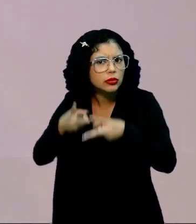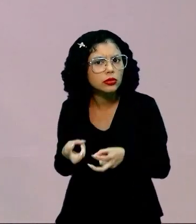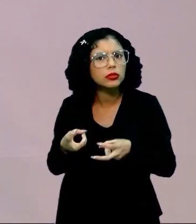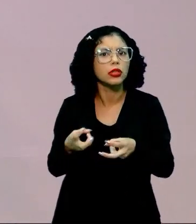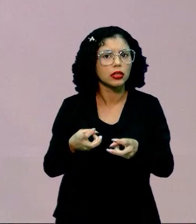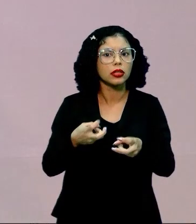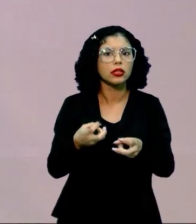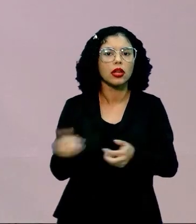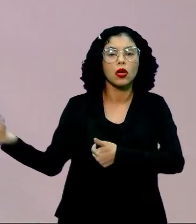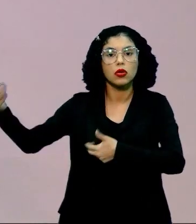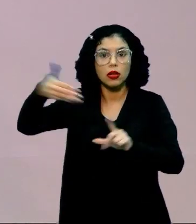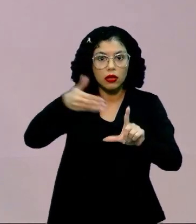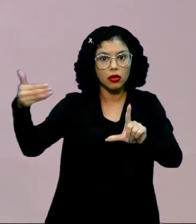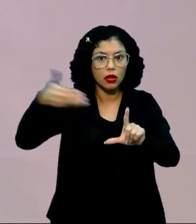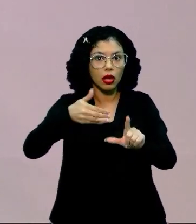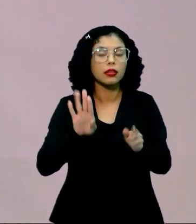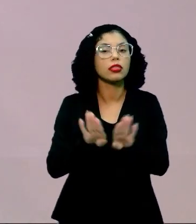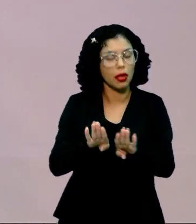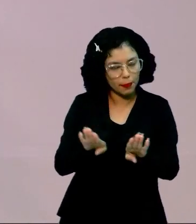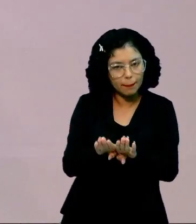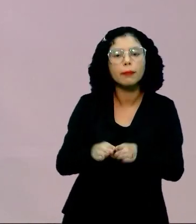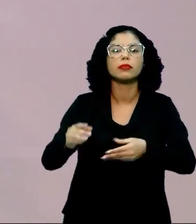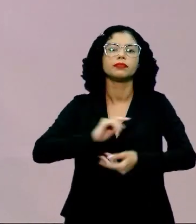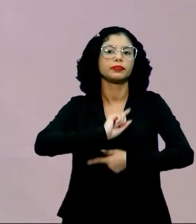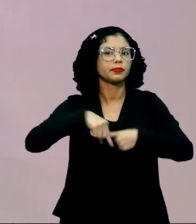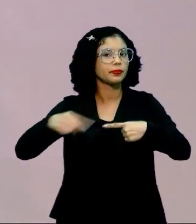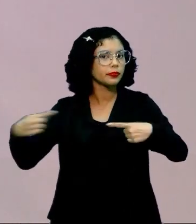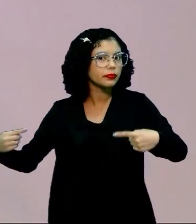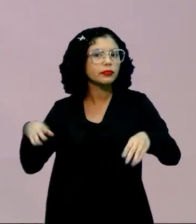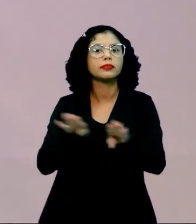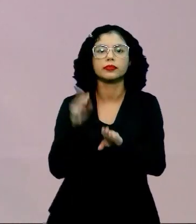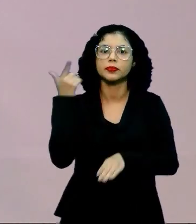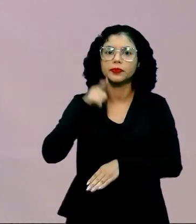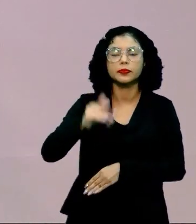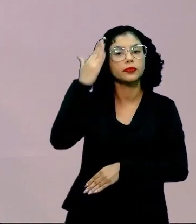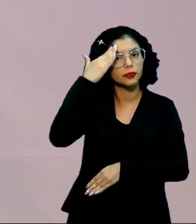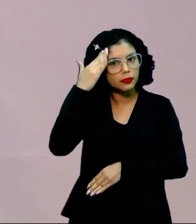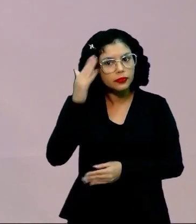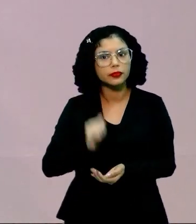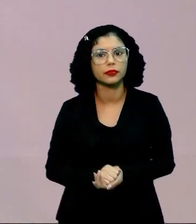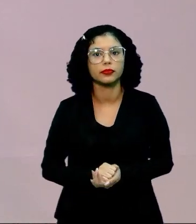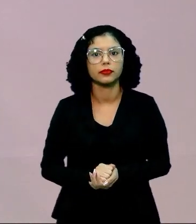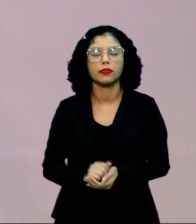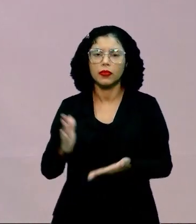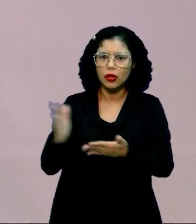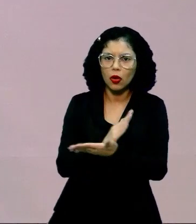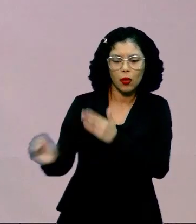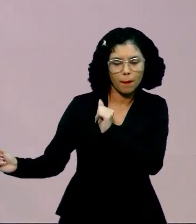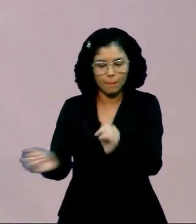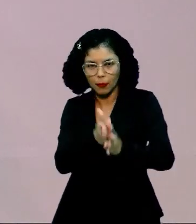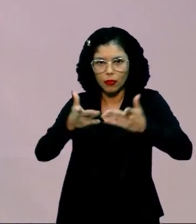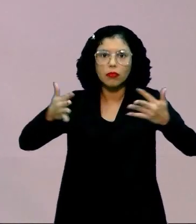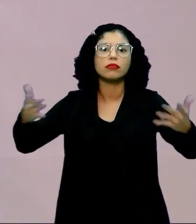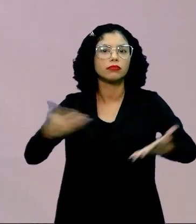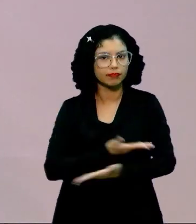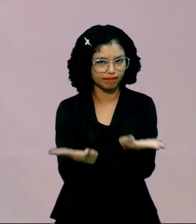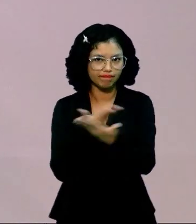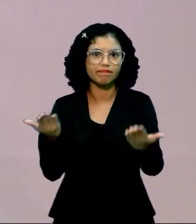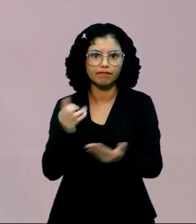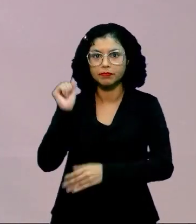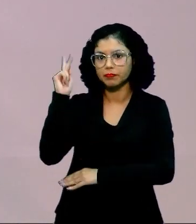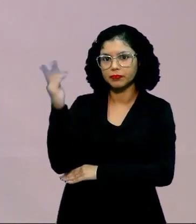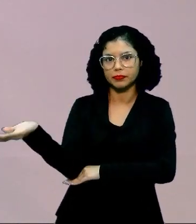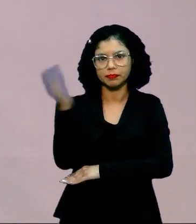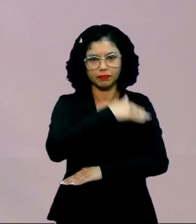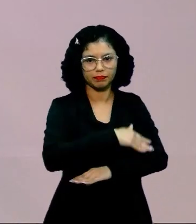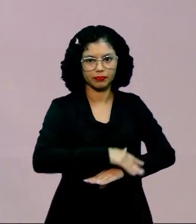na plataforma, como também no livro que você está em mãos, para que você consiga compreender. Eu elaborei algo maravilhoso para você, beleza?